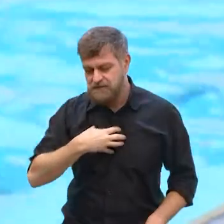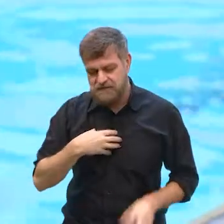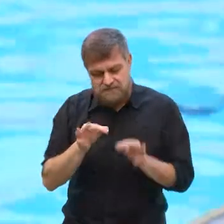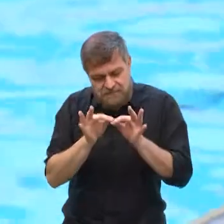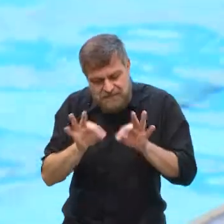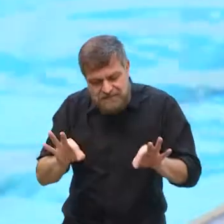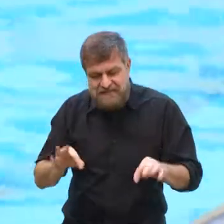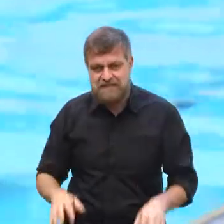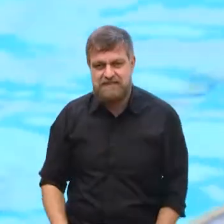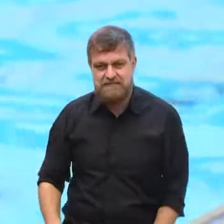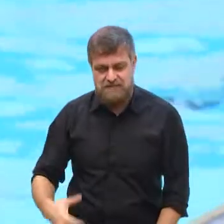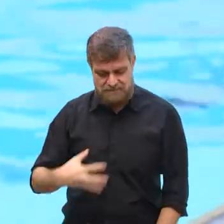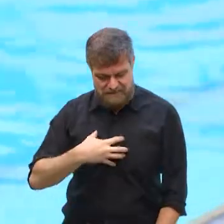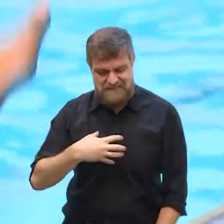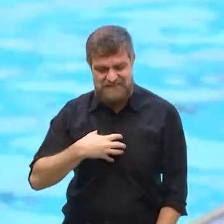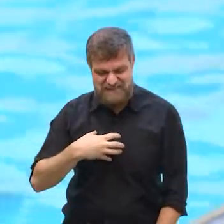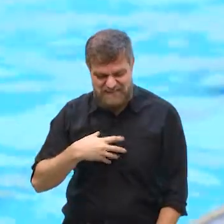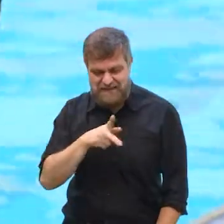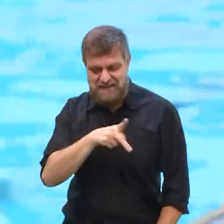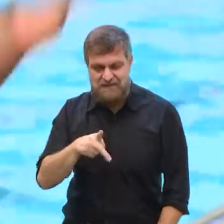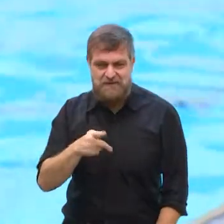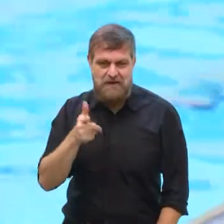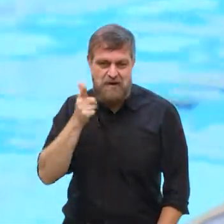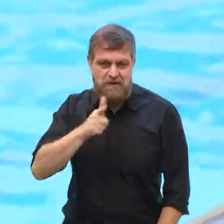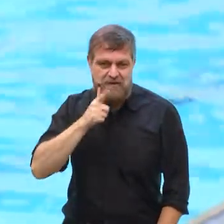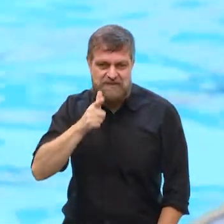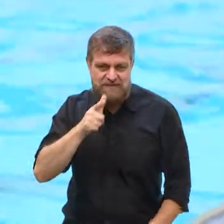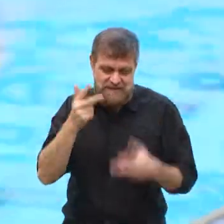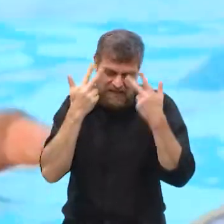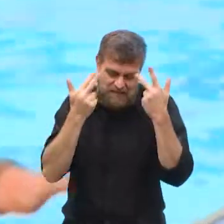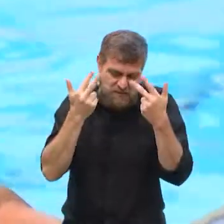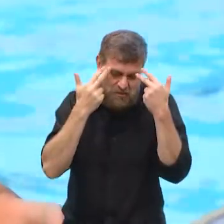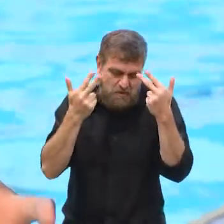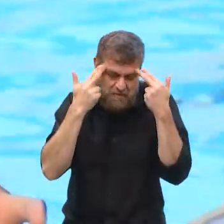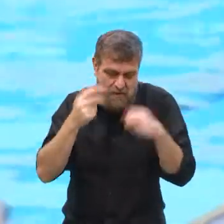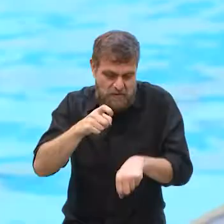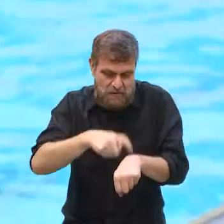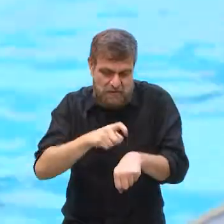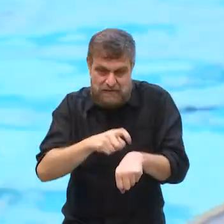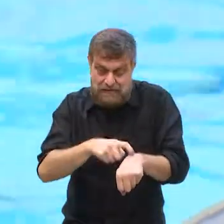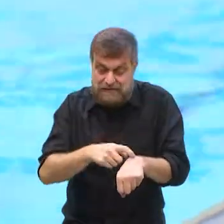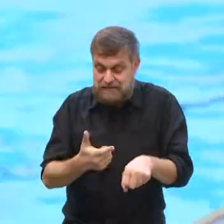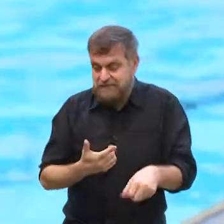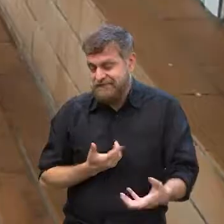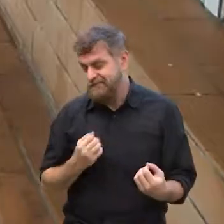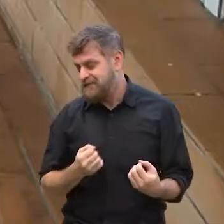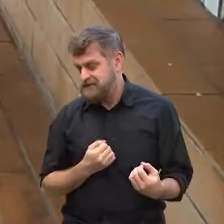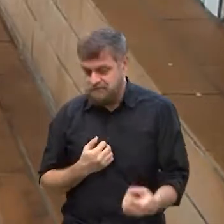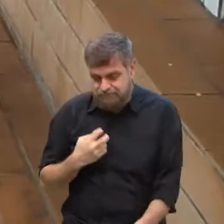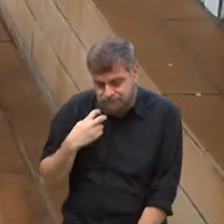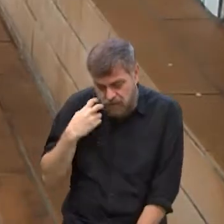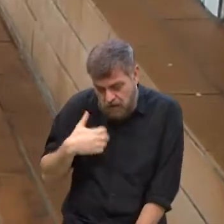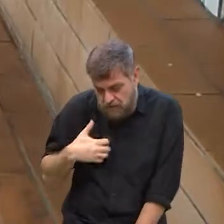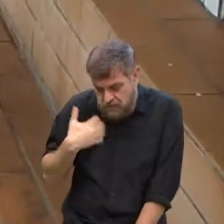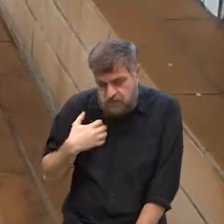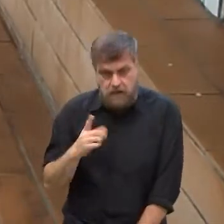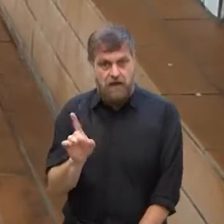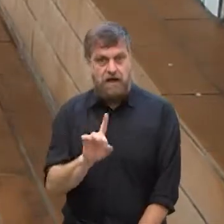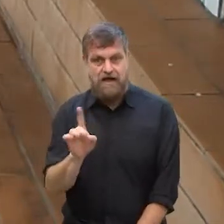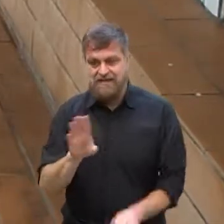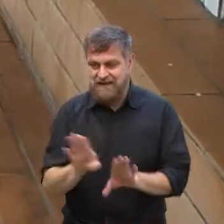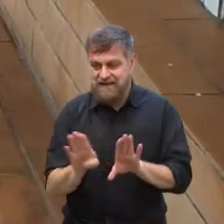ele acabava conseguindo descontrair talvez num momento que poderia fosse... causar uma chateação.